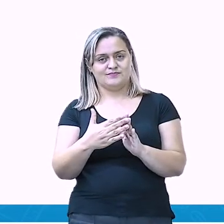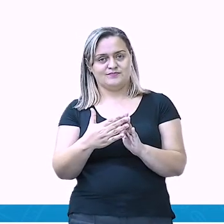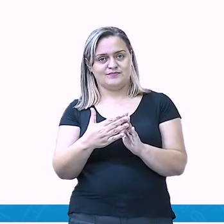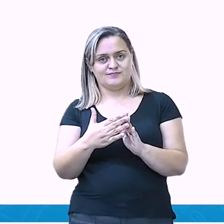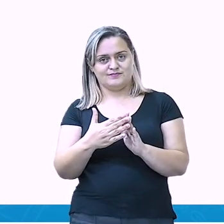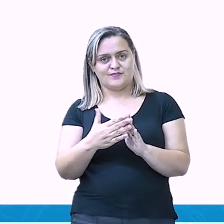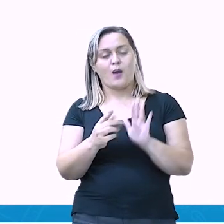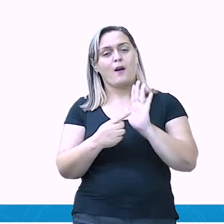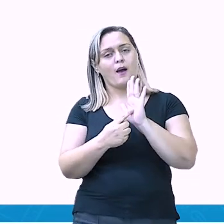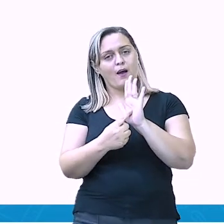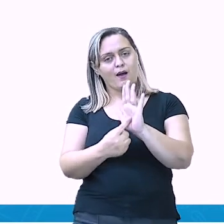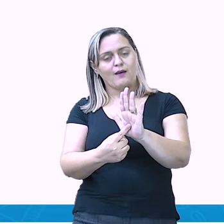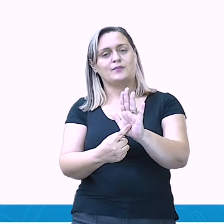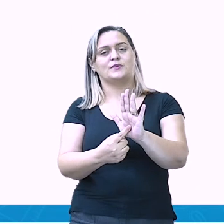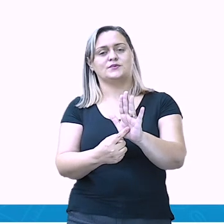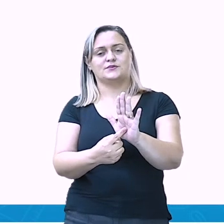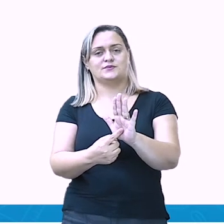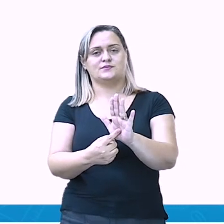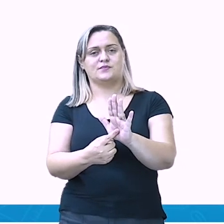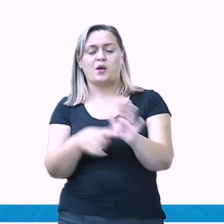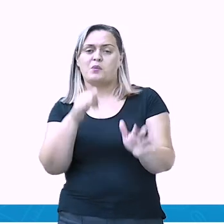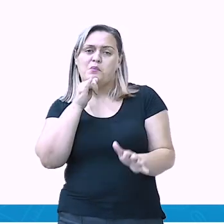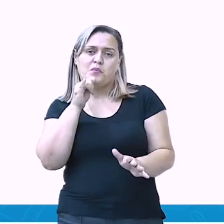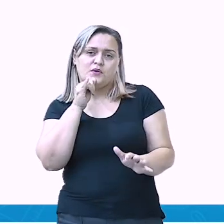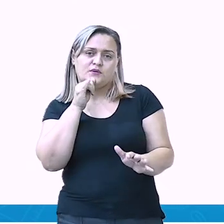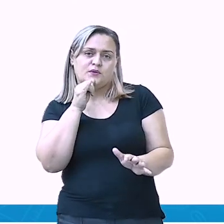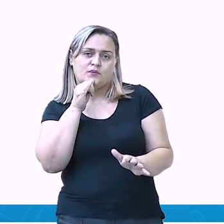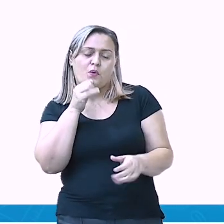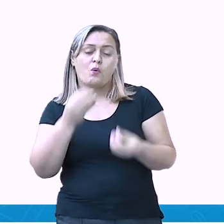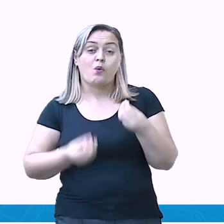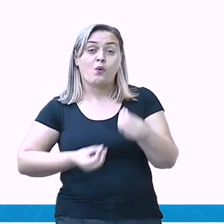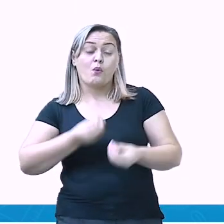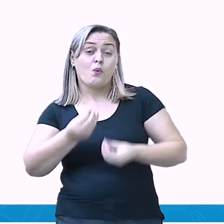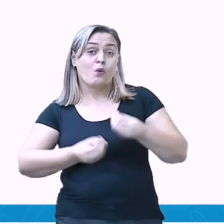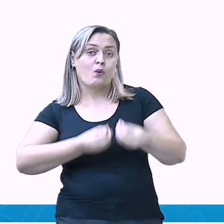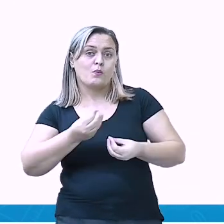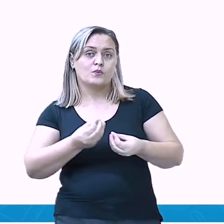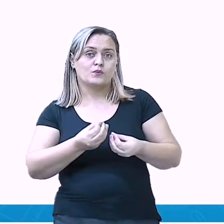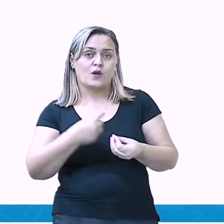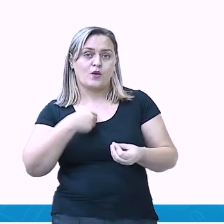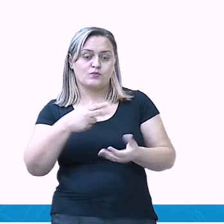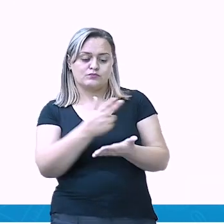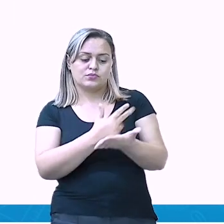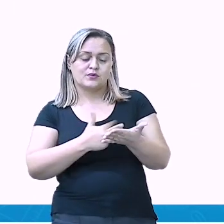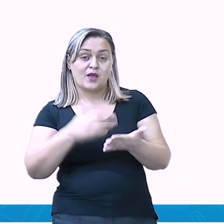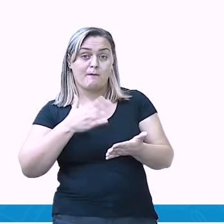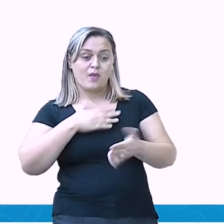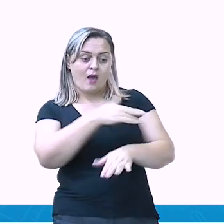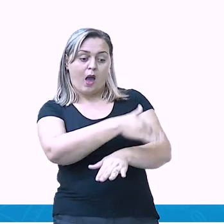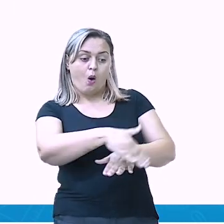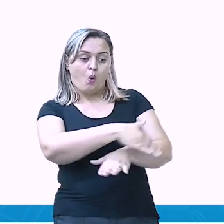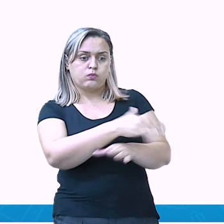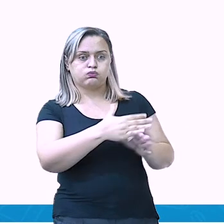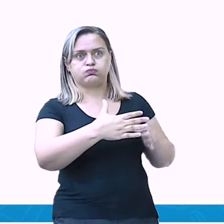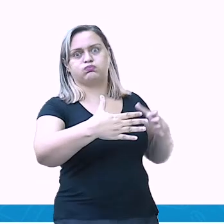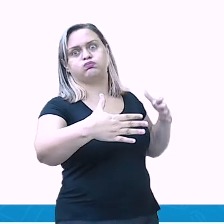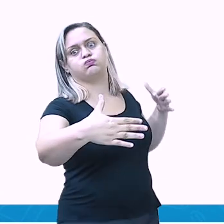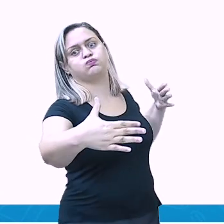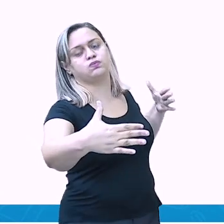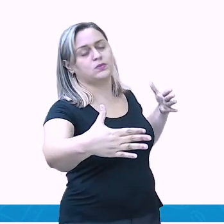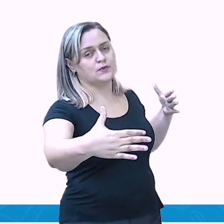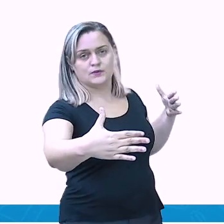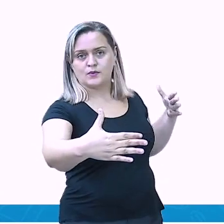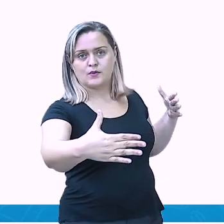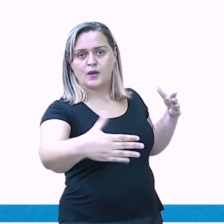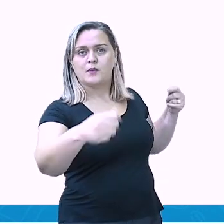está representado. Não tem como eu desenhar a minha rua toda do tamanho que ela é, não é isso? Então, ela precisou ser